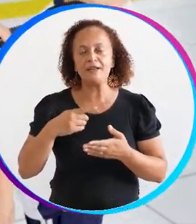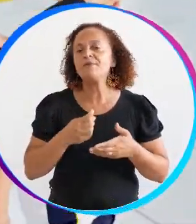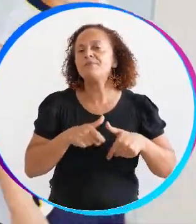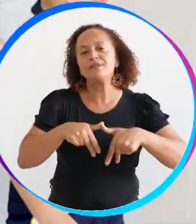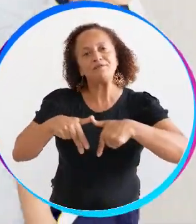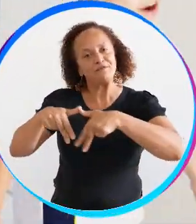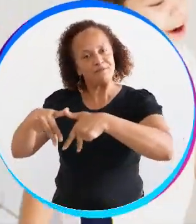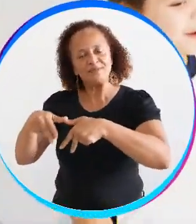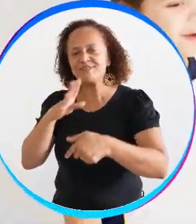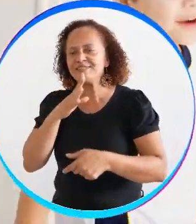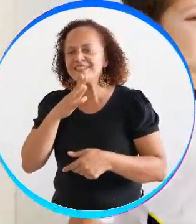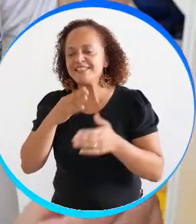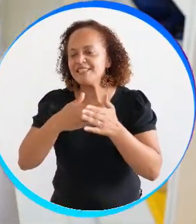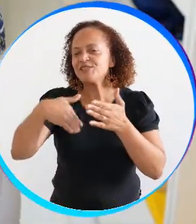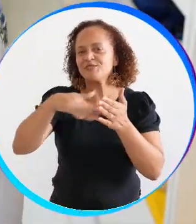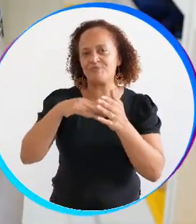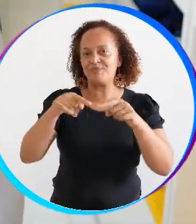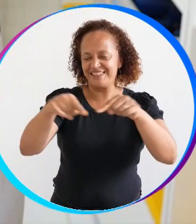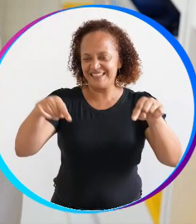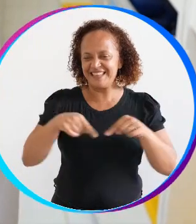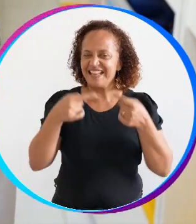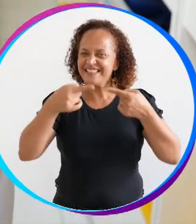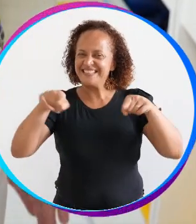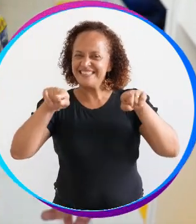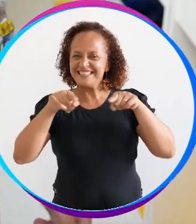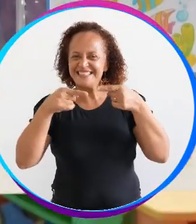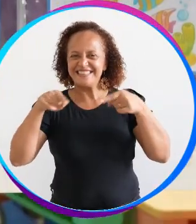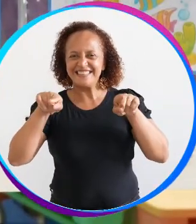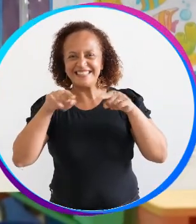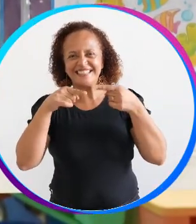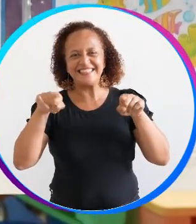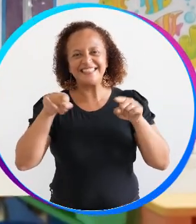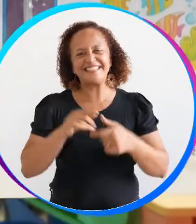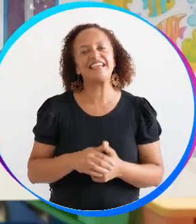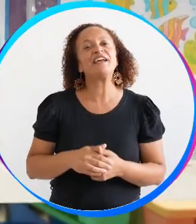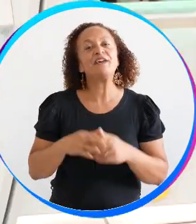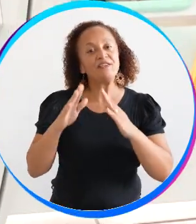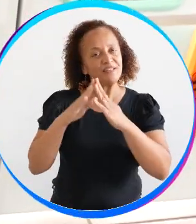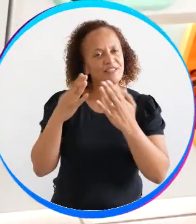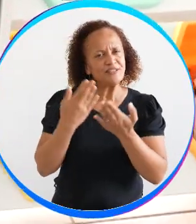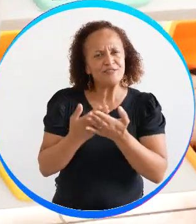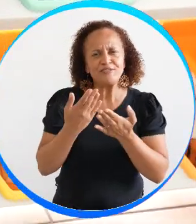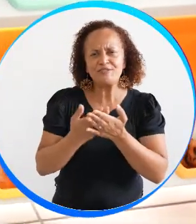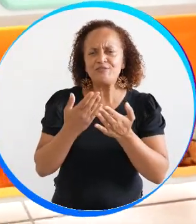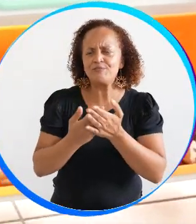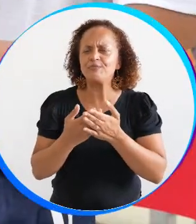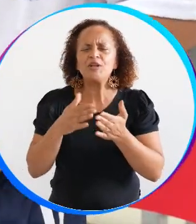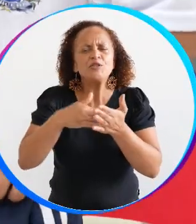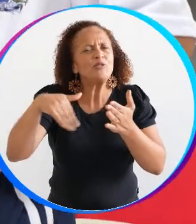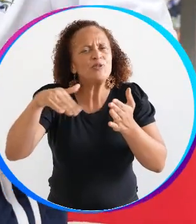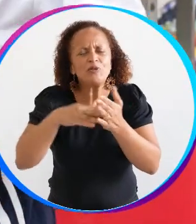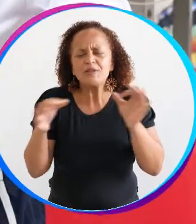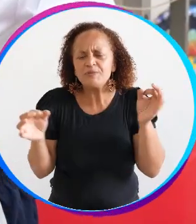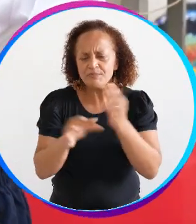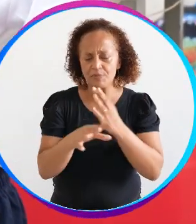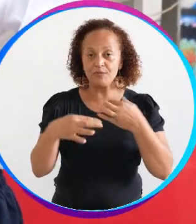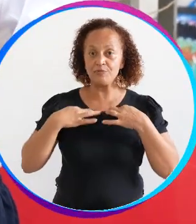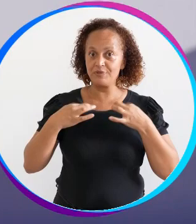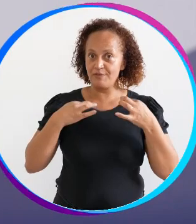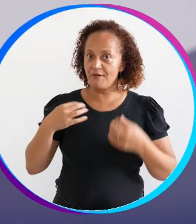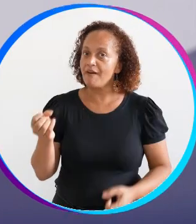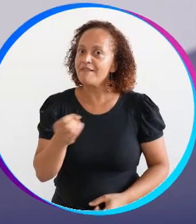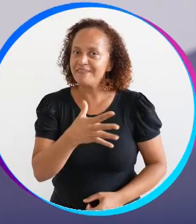para conhecer cada cantinho. A sala de música. Escolas com estrutura completa, uniformes novinhos e